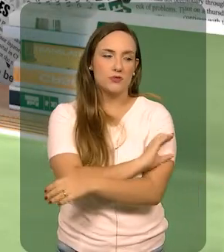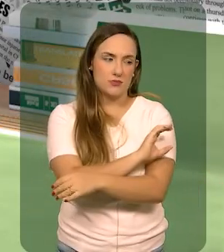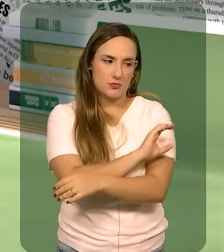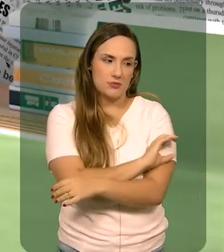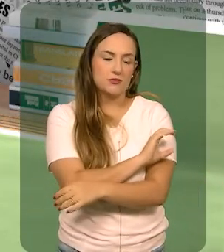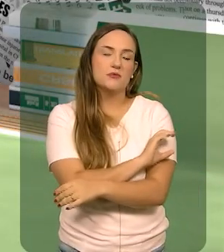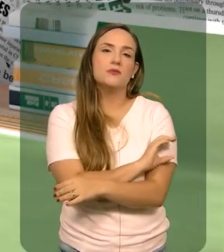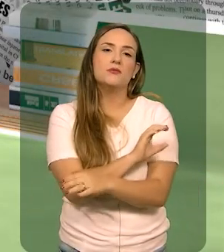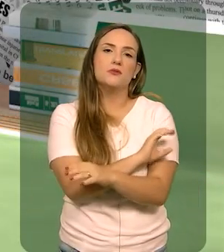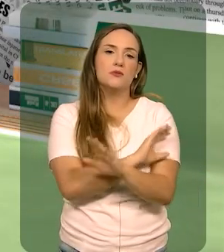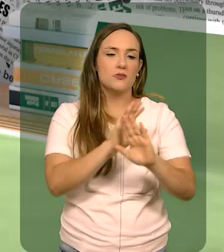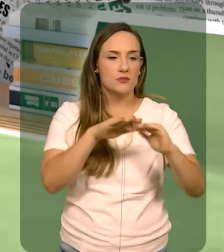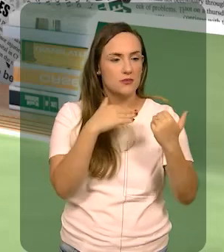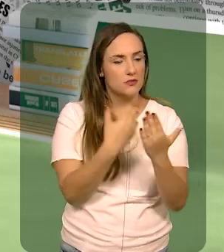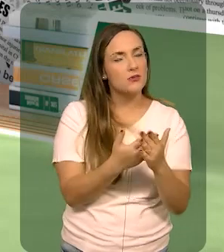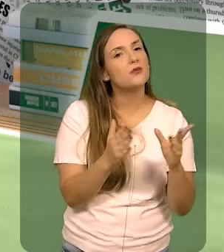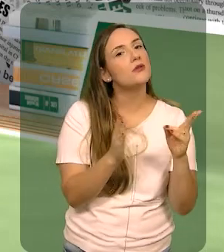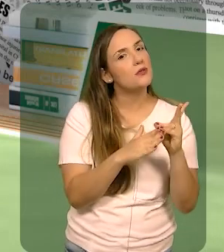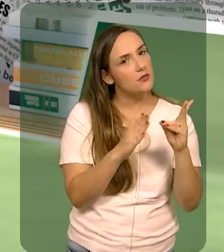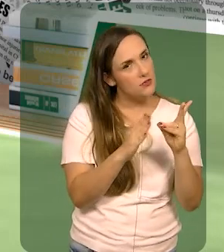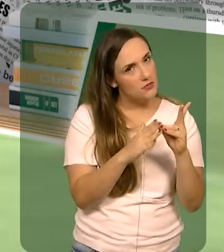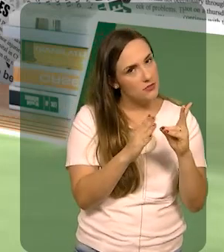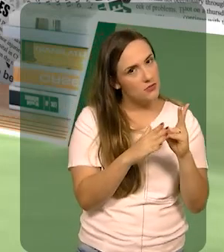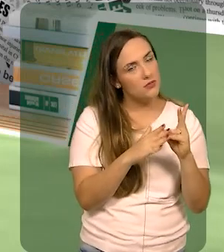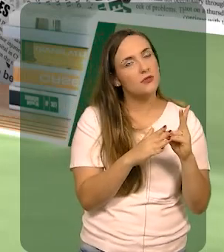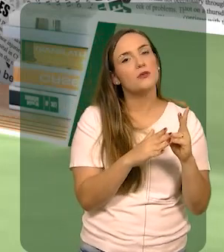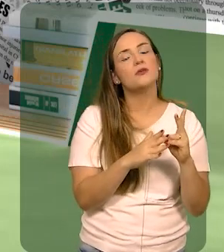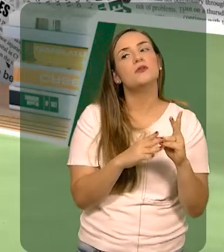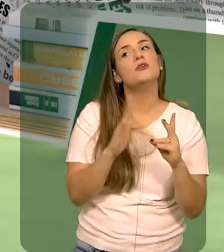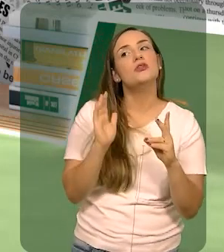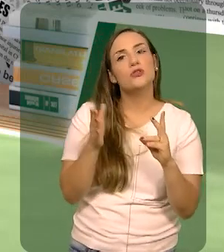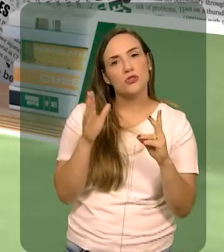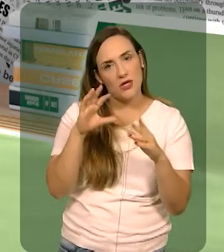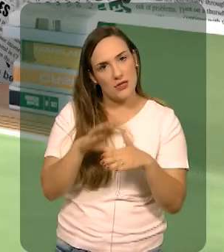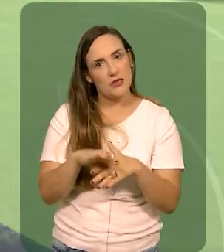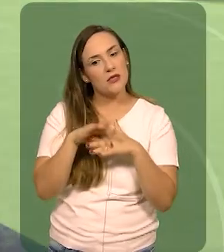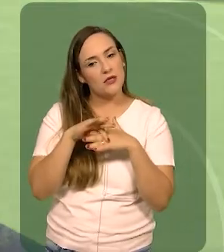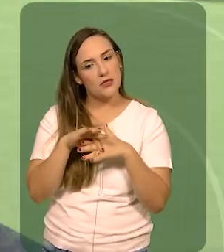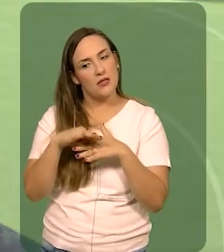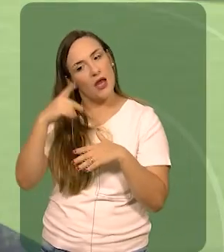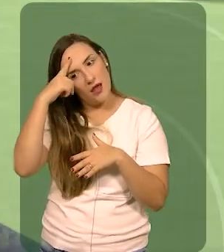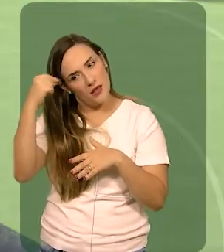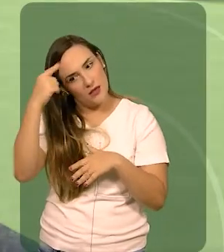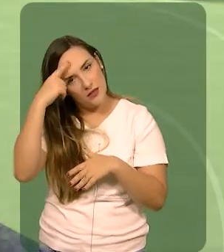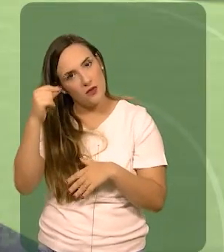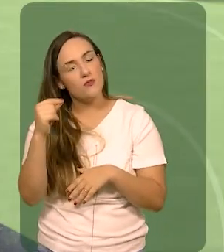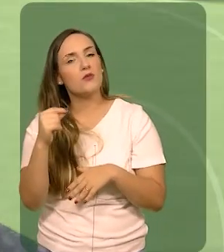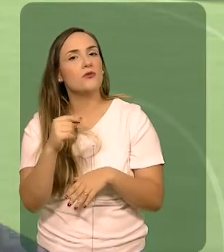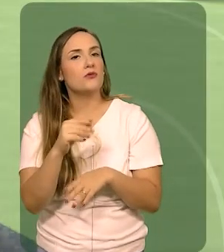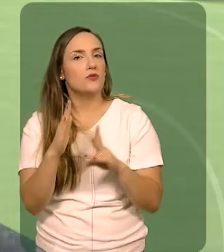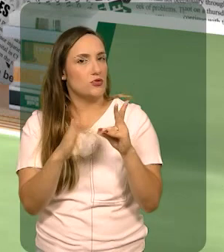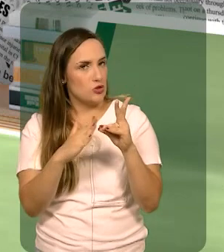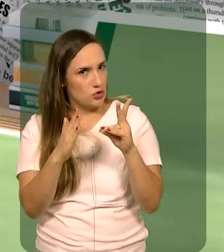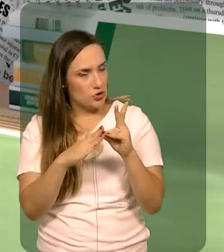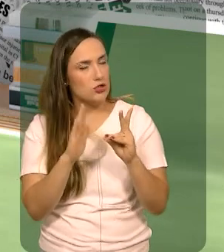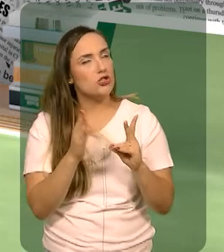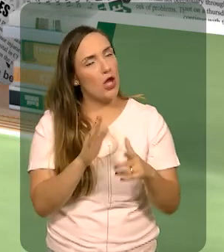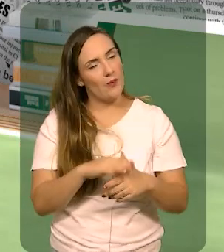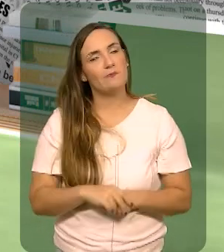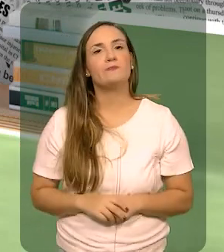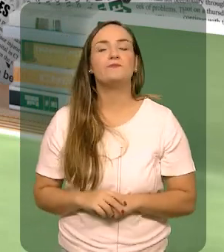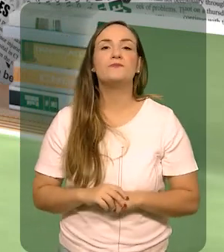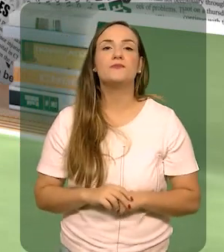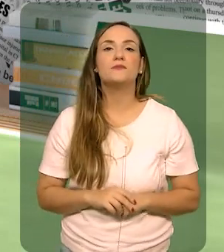já fui coordenador, né, de escolas indígenas, já fui líder de acadêmicos indígenas também, e eu